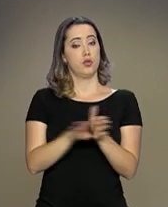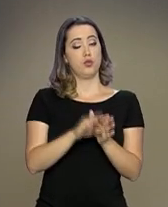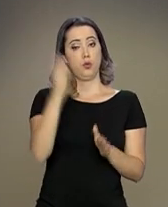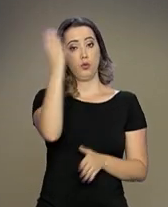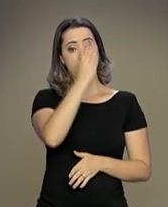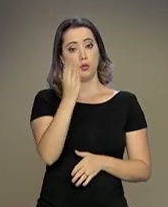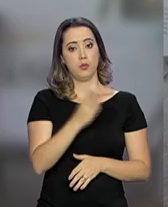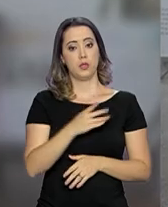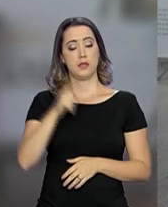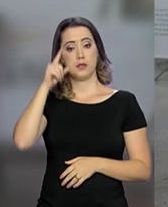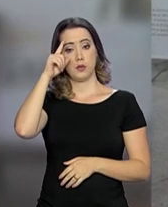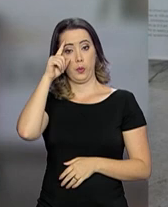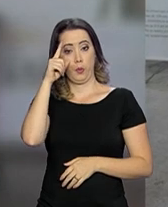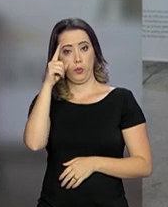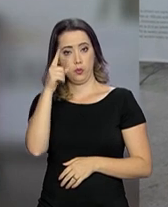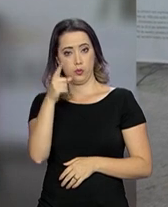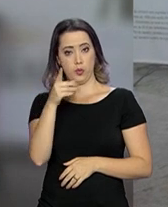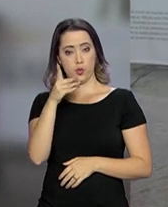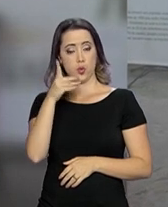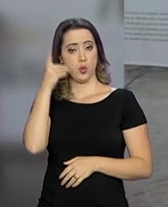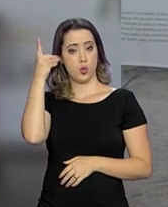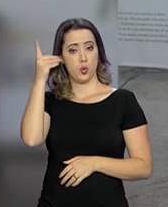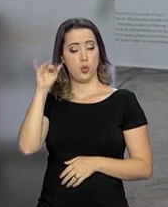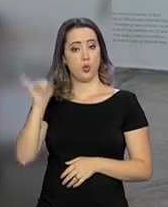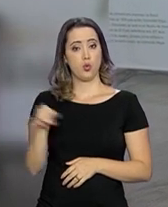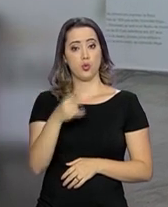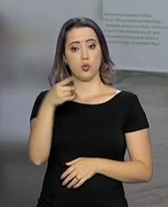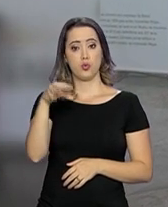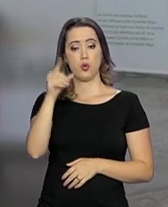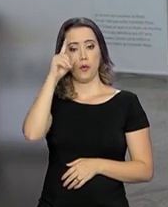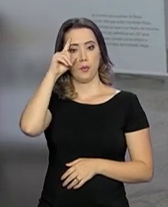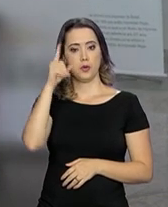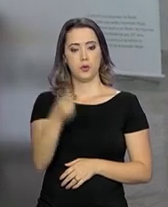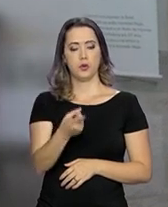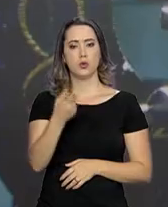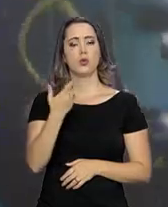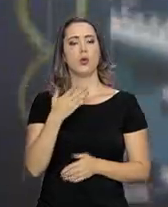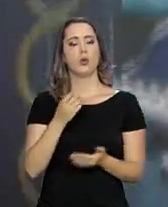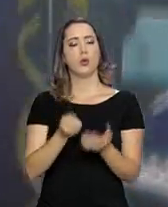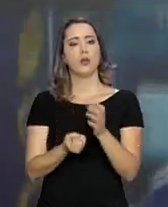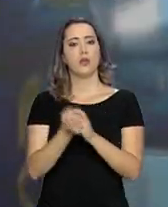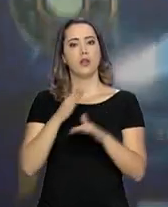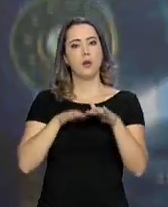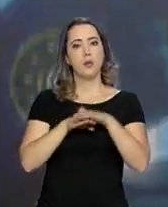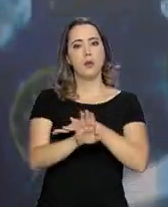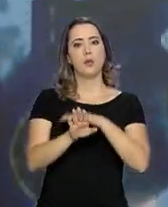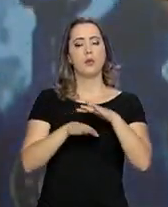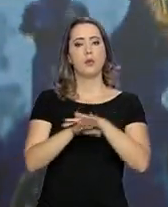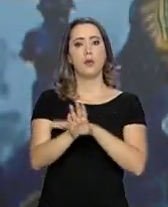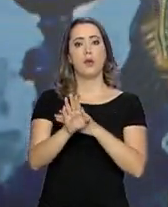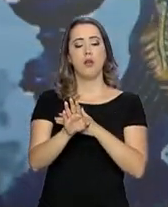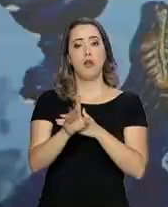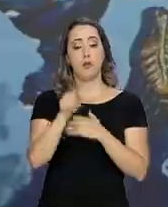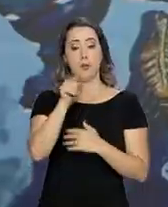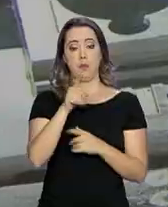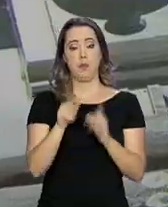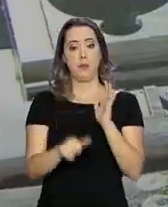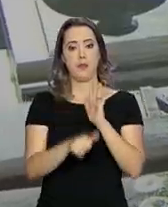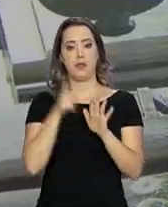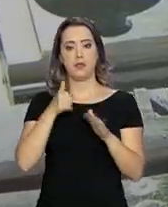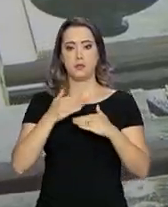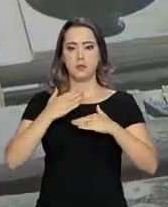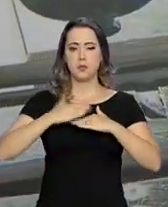João, determinou a criação da imprensa régia para registrar os atos do Império. As primeiras